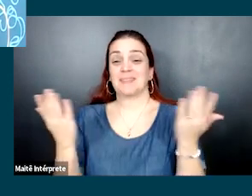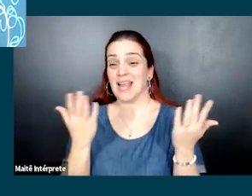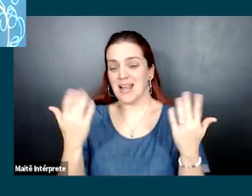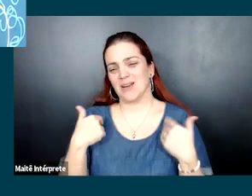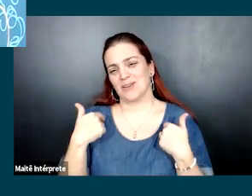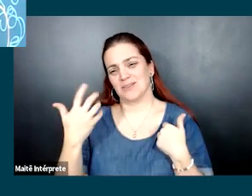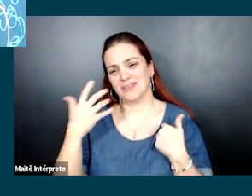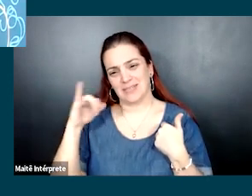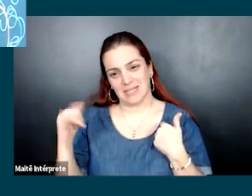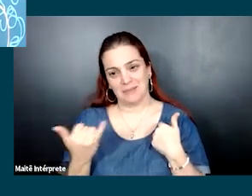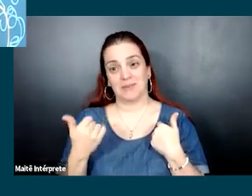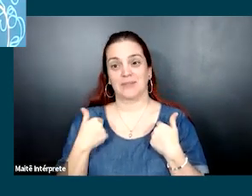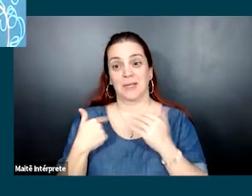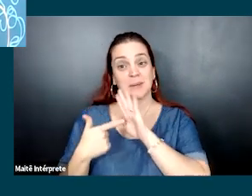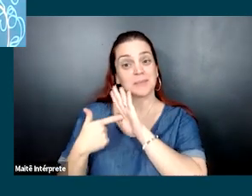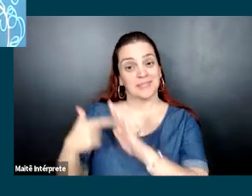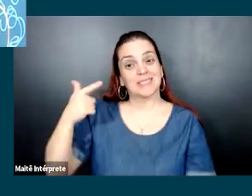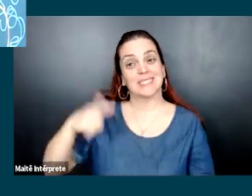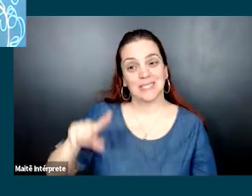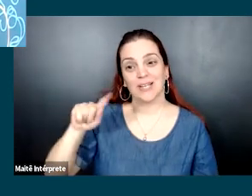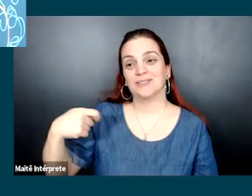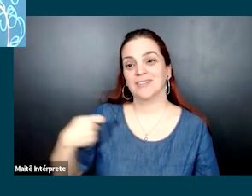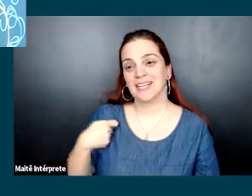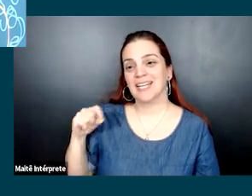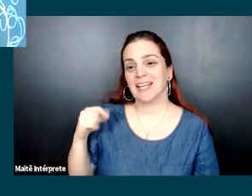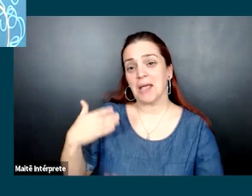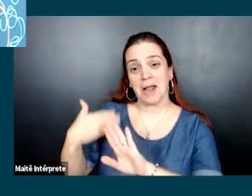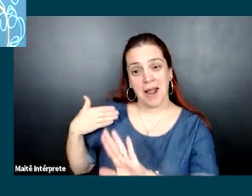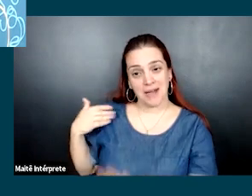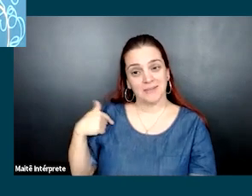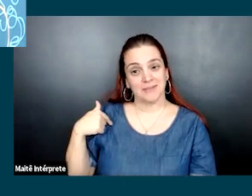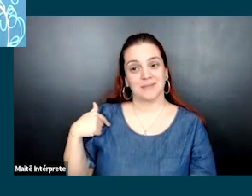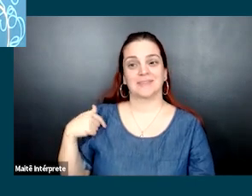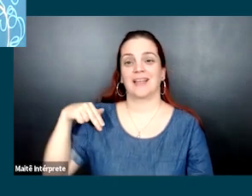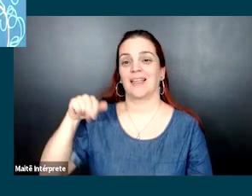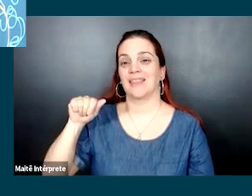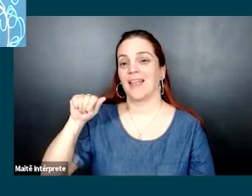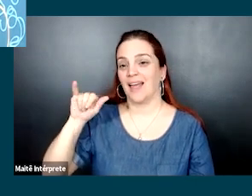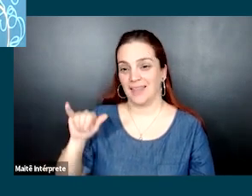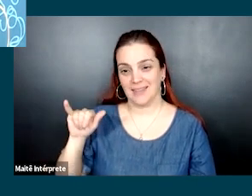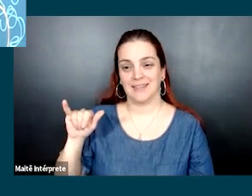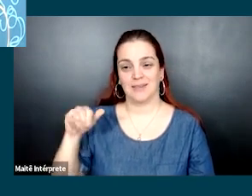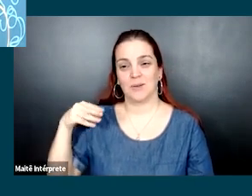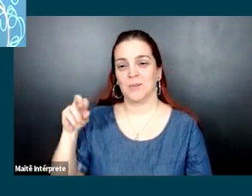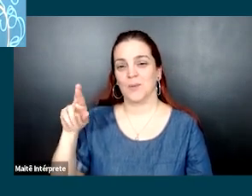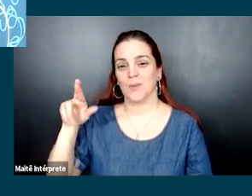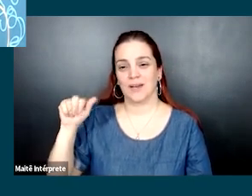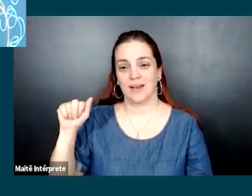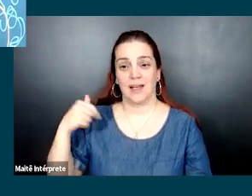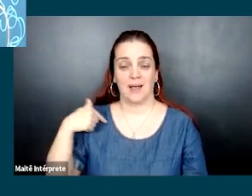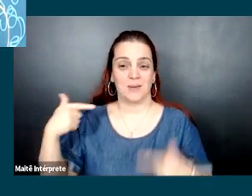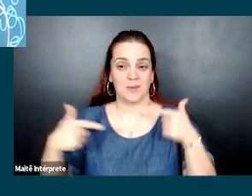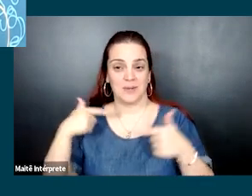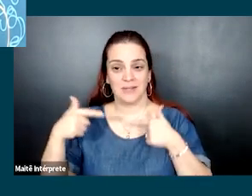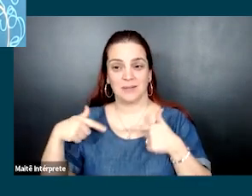incrível. Eu quero agora aproveitar para me reapresentar, se você não estava nas sessões anteriores aqui no Impacto Extraordinário. Eu sou a